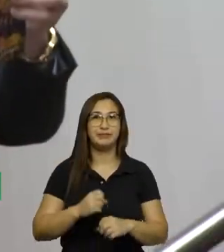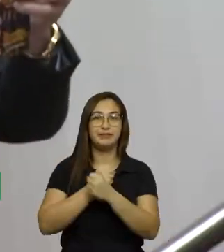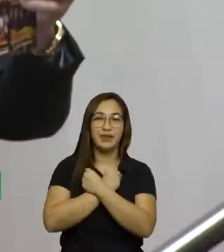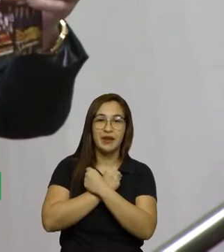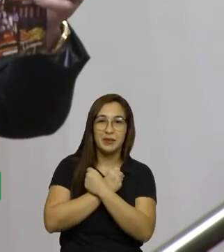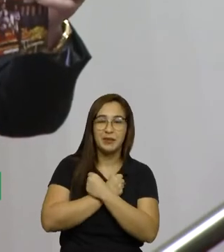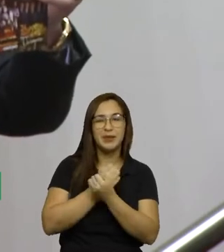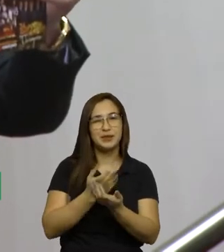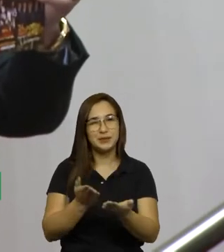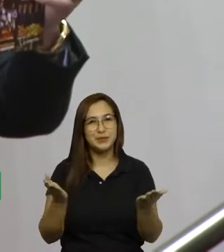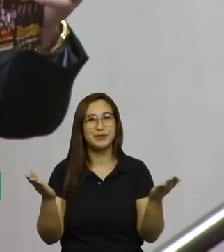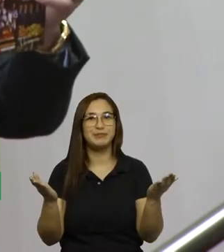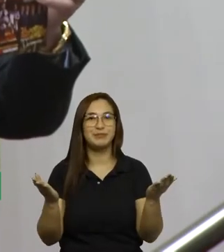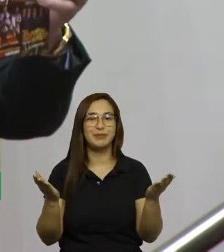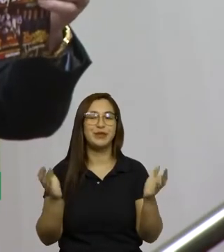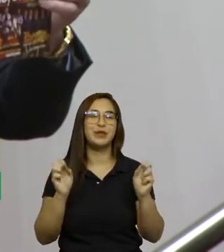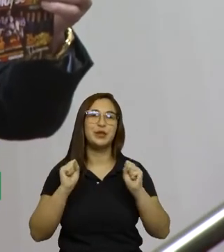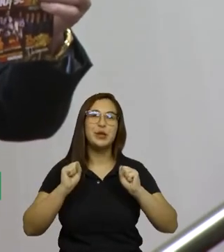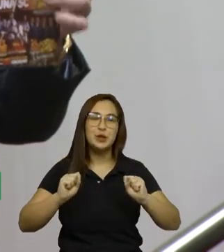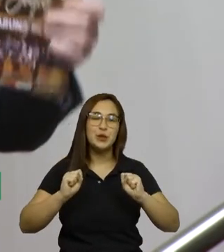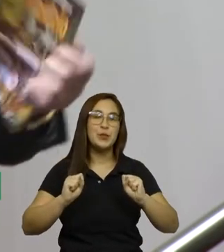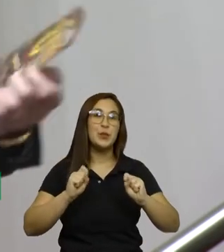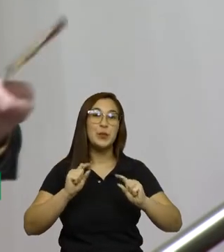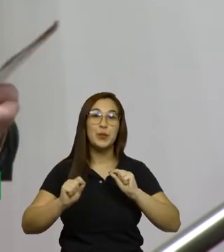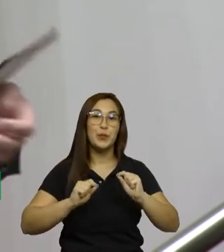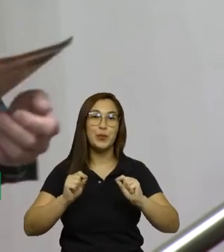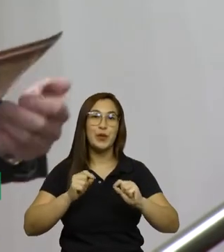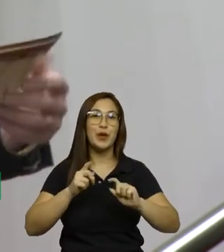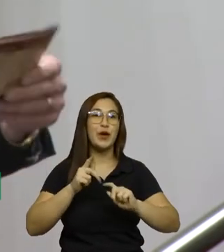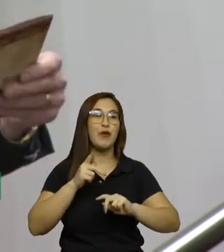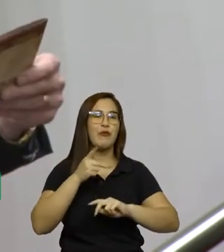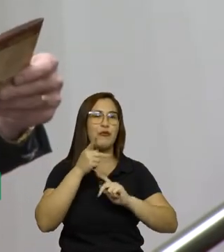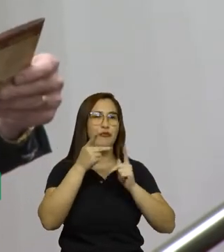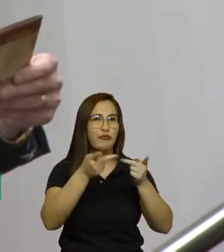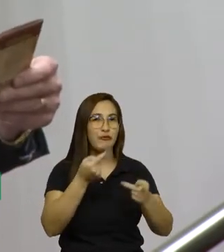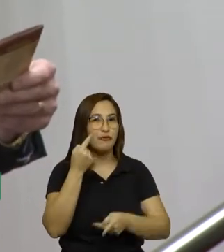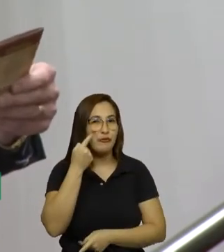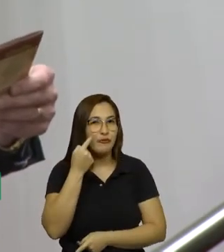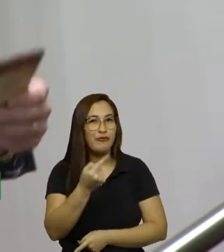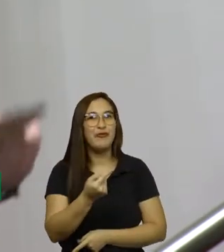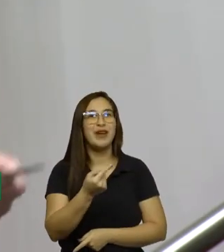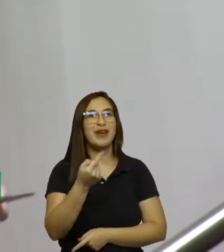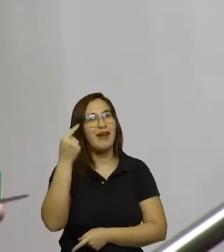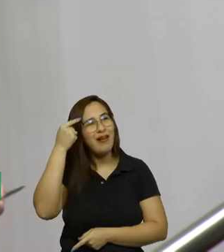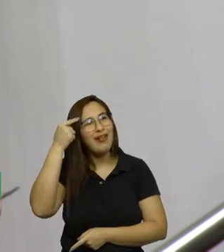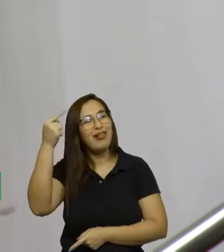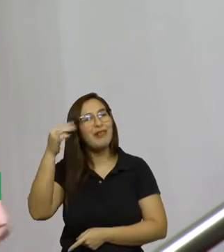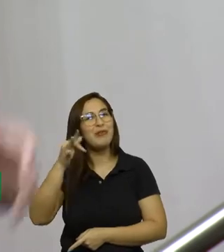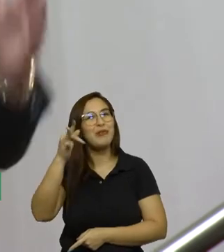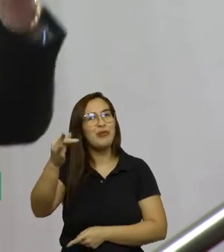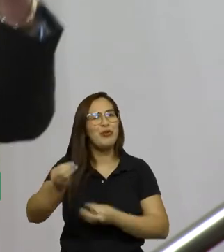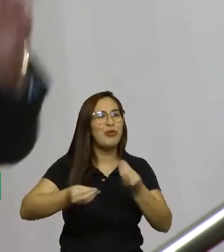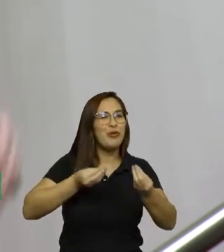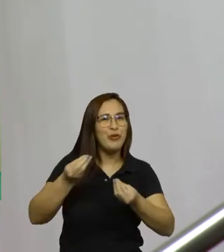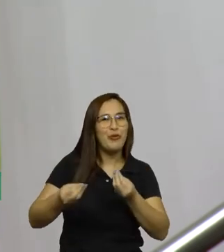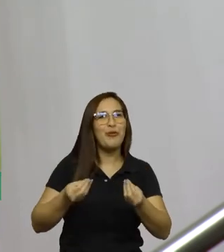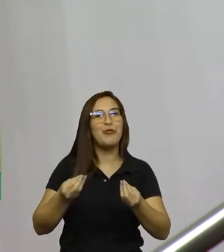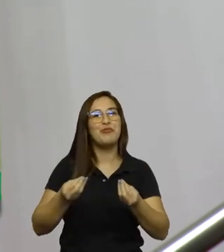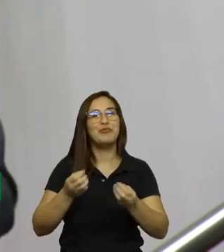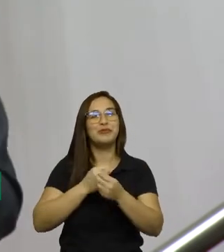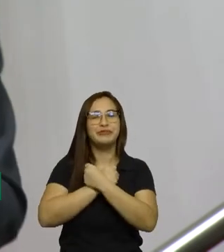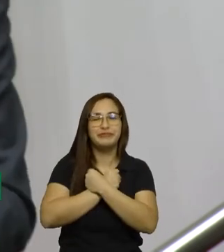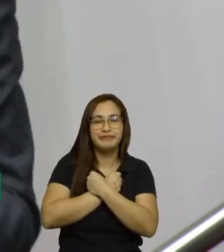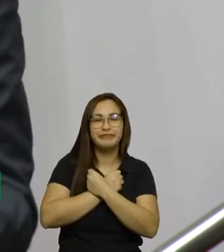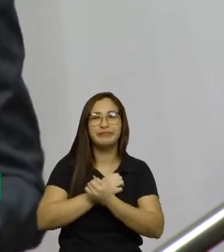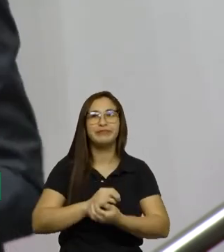que todos, com certeza, indo até lá, vão levar de lá boas lembranças e o bom acolhimento. Deixo aqui meu grande abraço